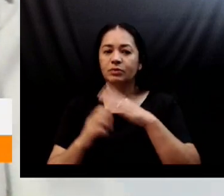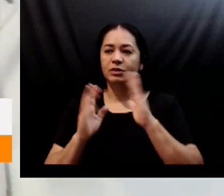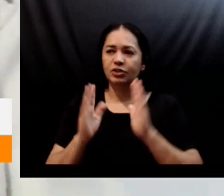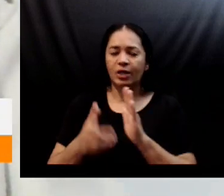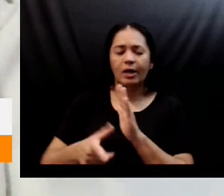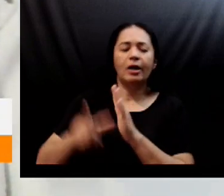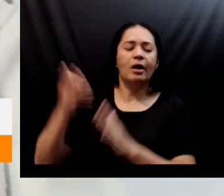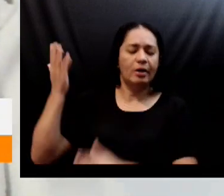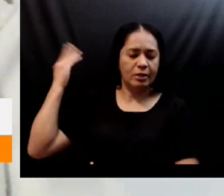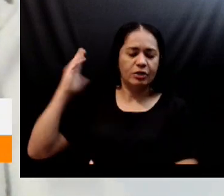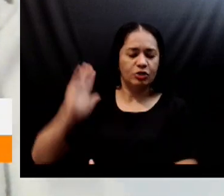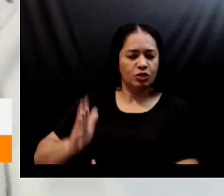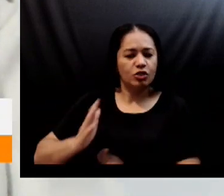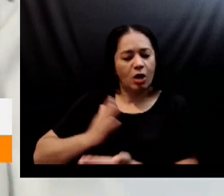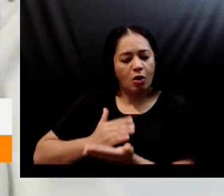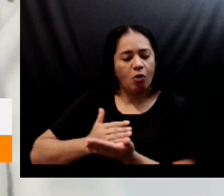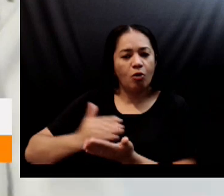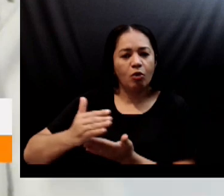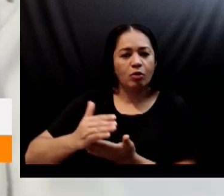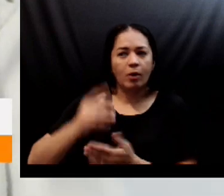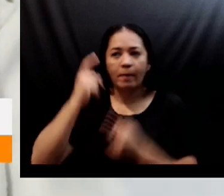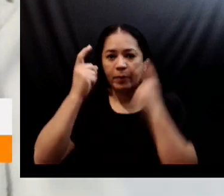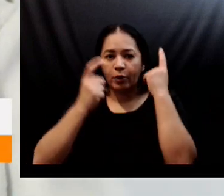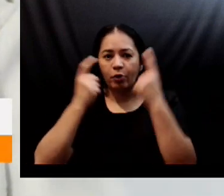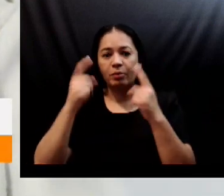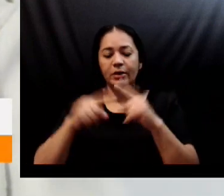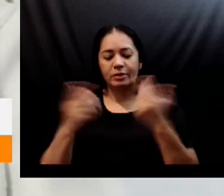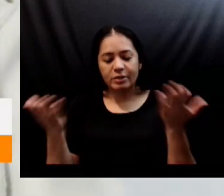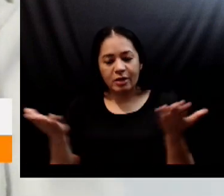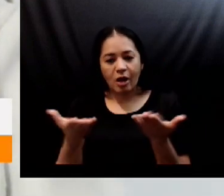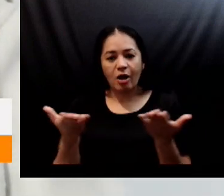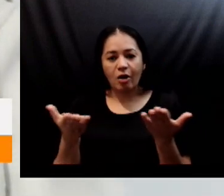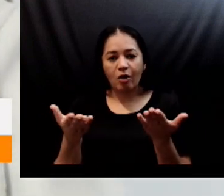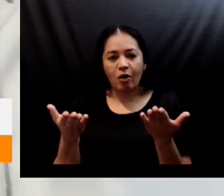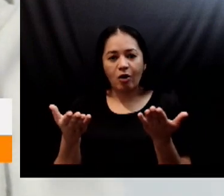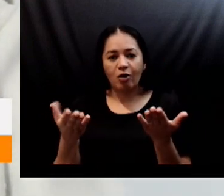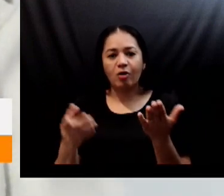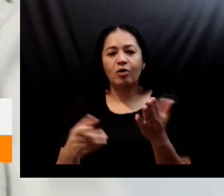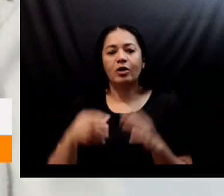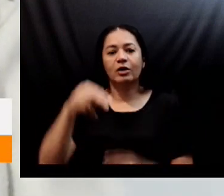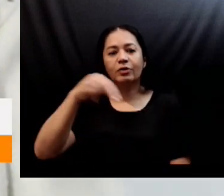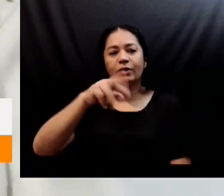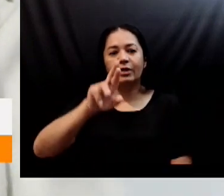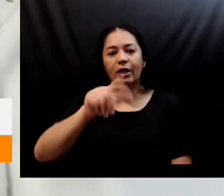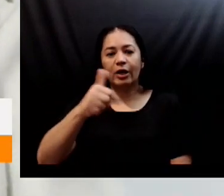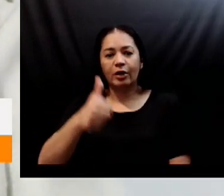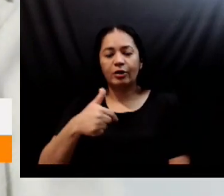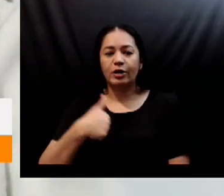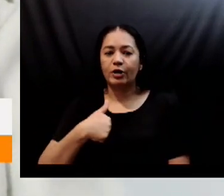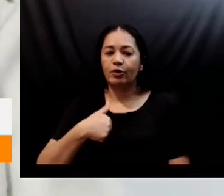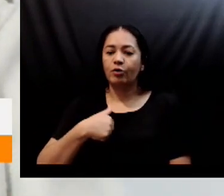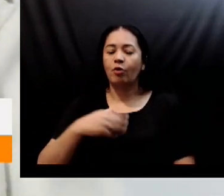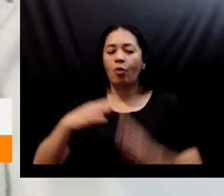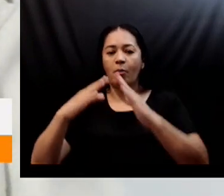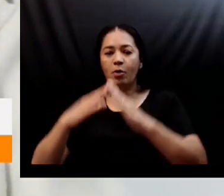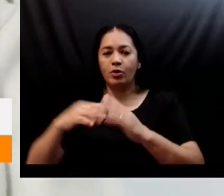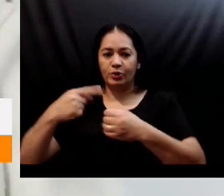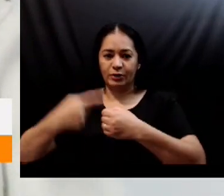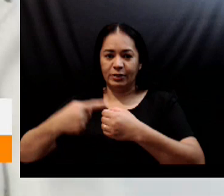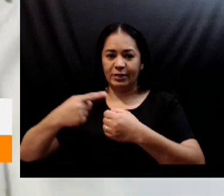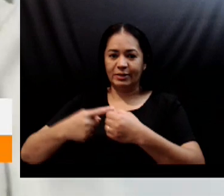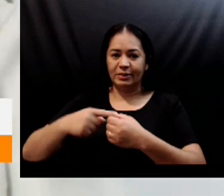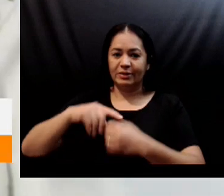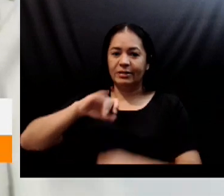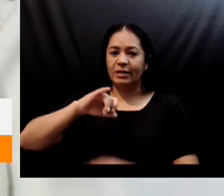obrigatoriedade preocupadas, né, com a saúde Uhum, mental dos colaboradores. Veja bem, eu sou de Jundiaí, e se na cidade de Jundiaí tem um